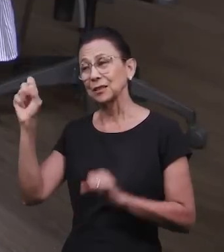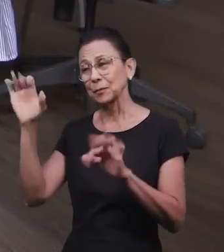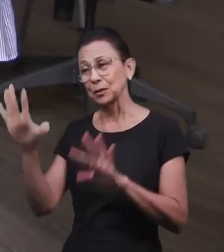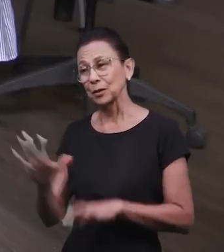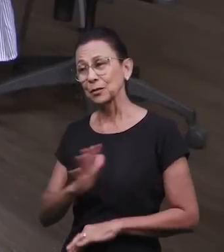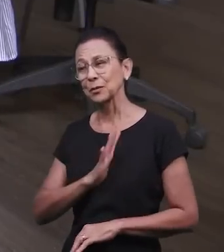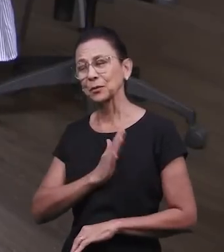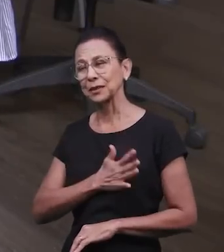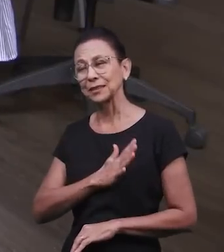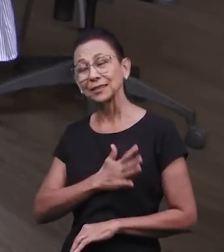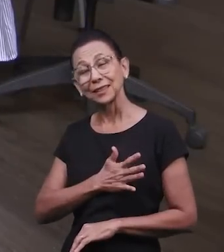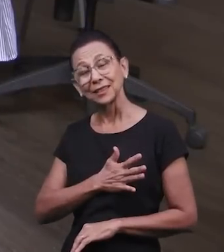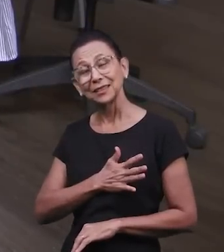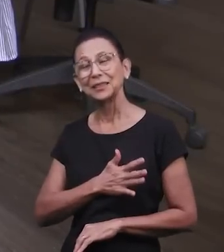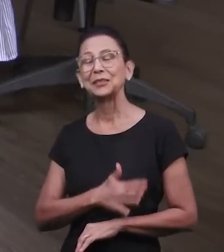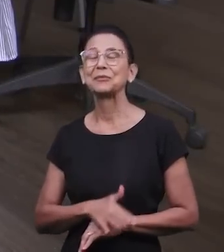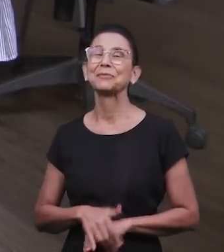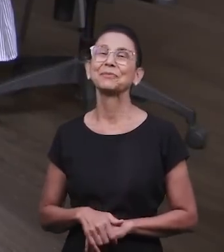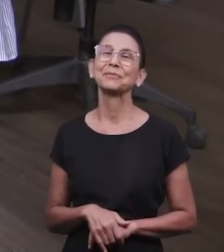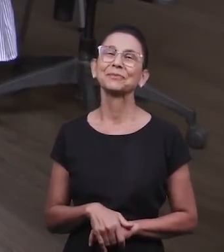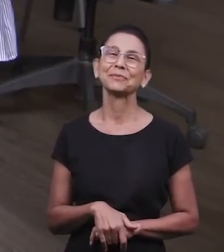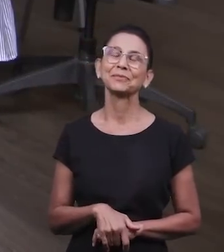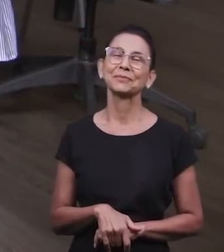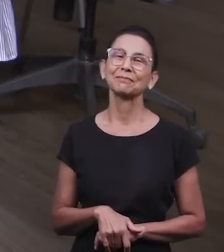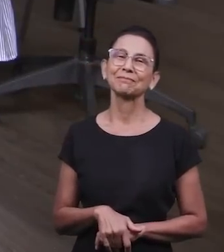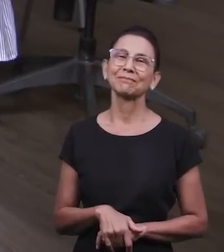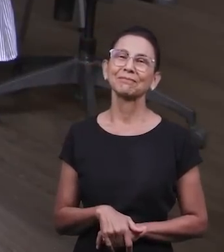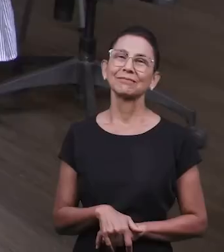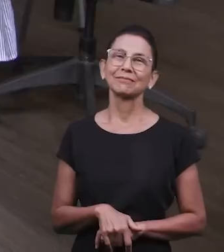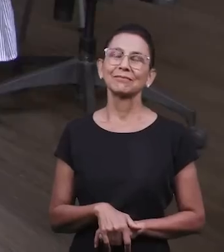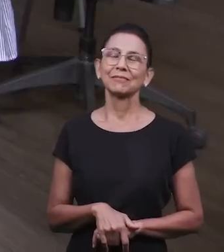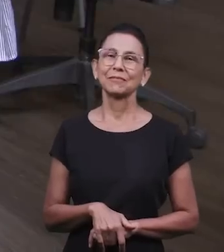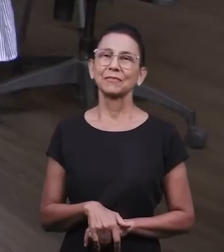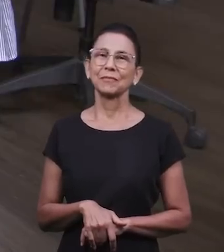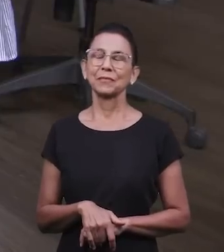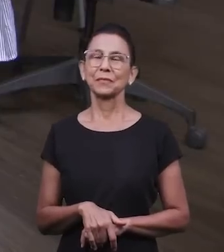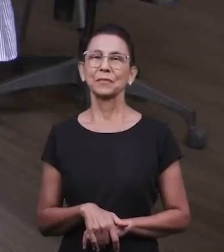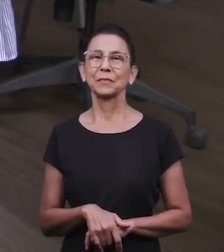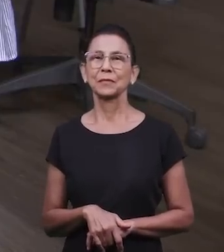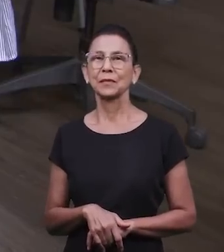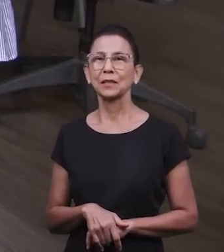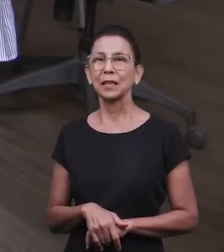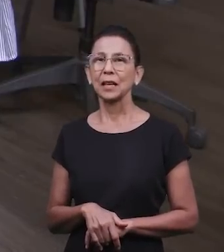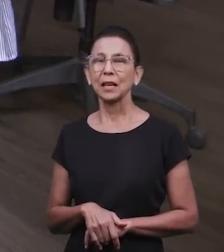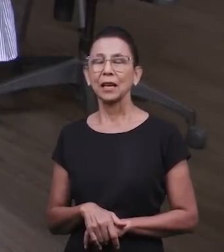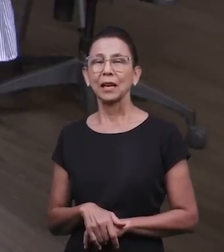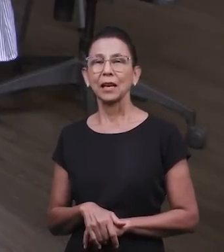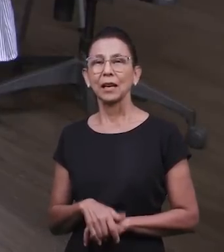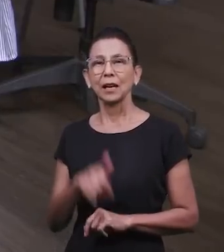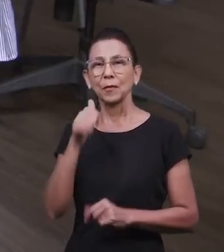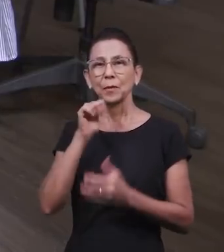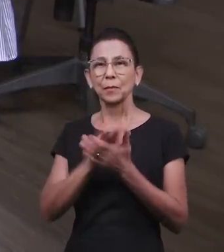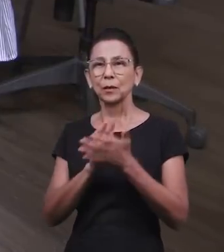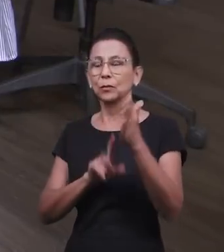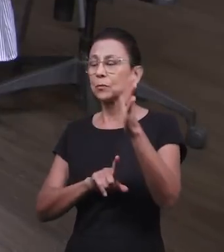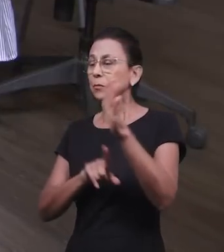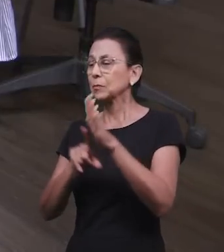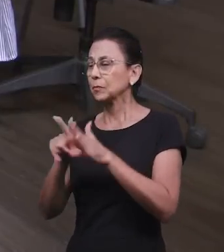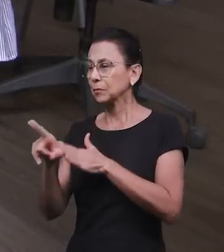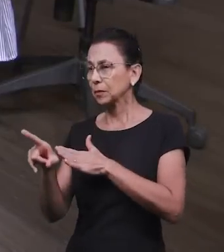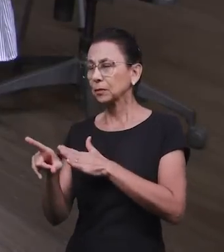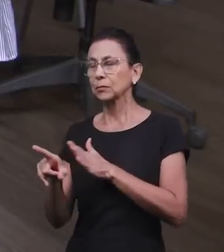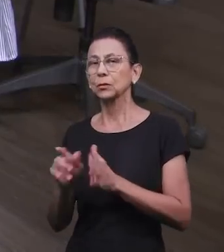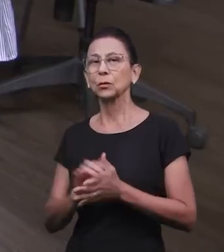Deus tem uma bênção para o seu coração, começou a evangelizar essa moça. E ela falou, minha esposa fez uma pergunta muito simples